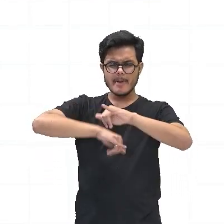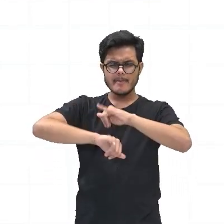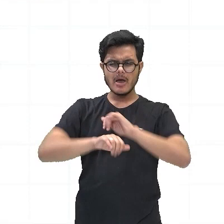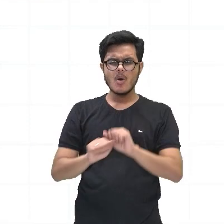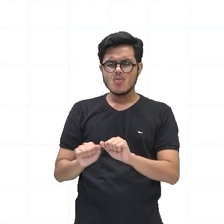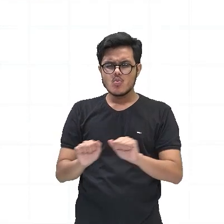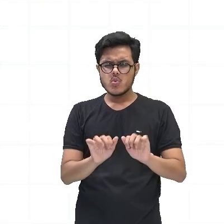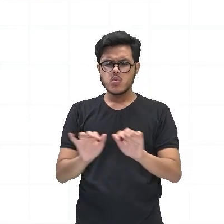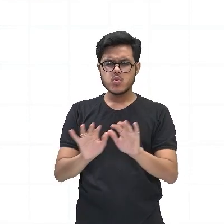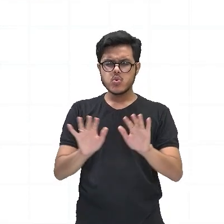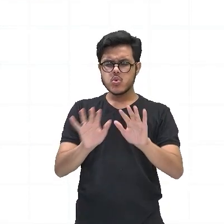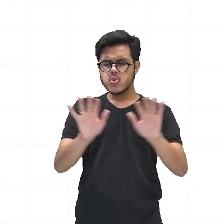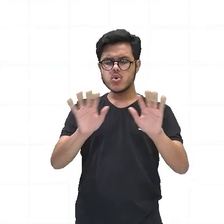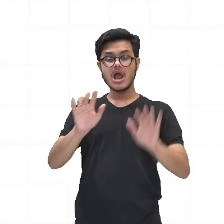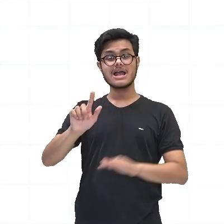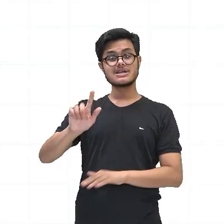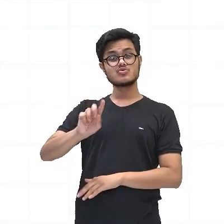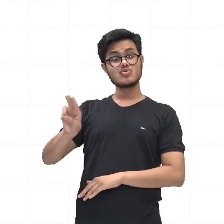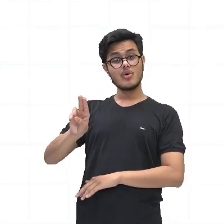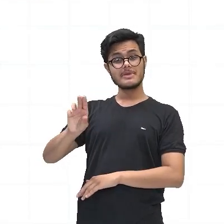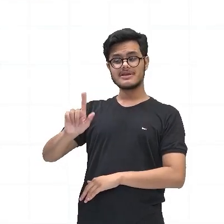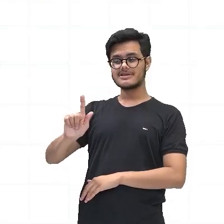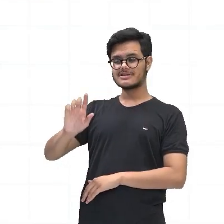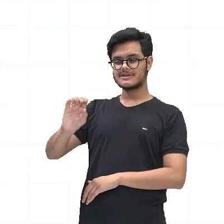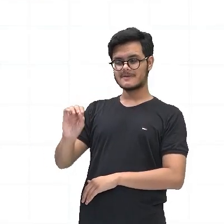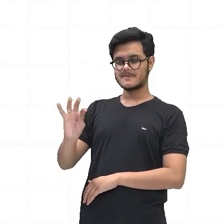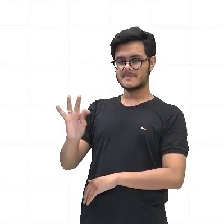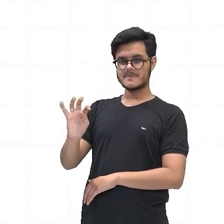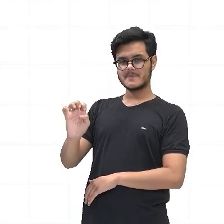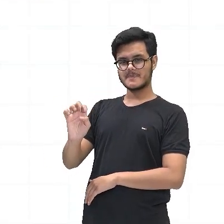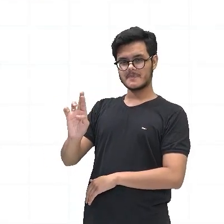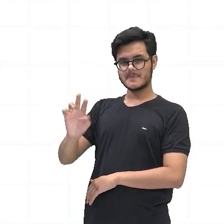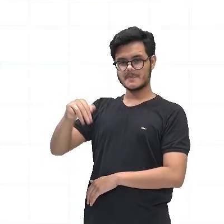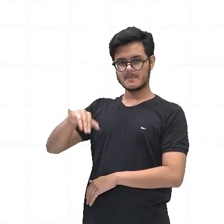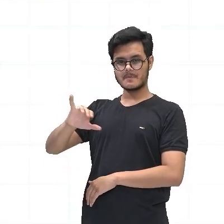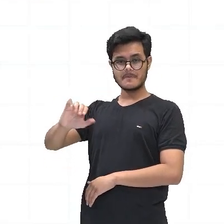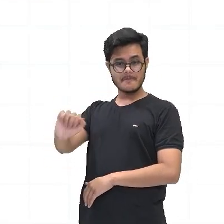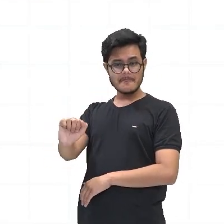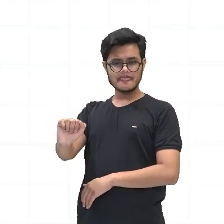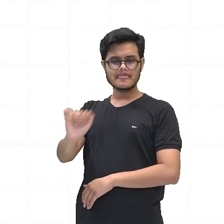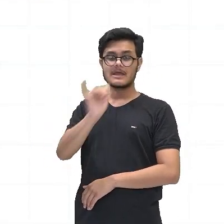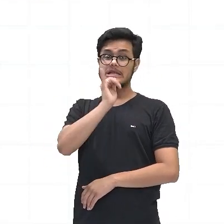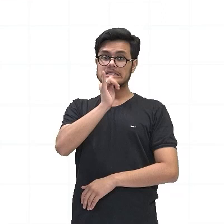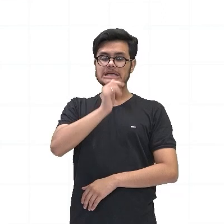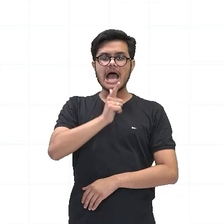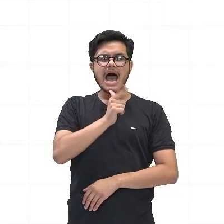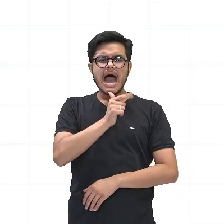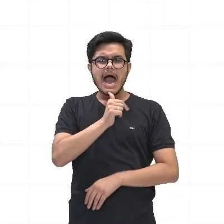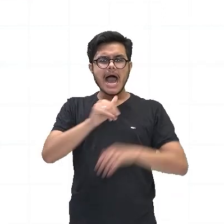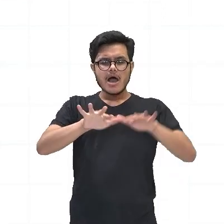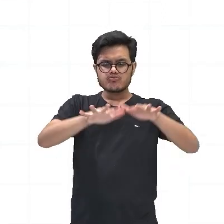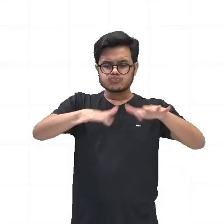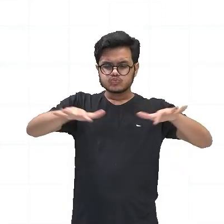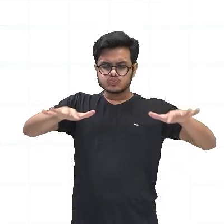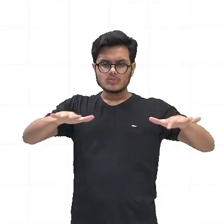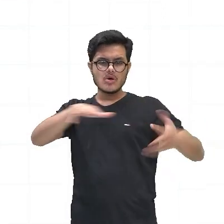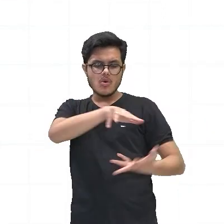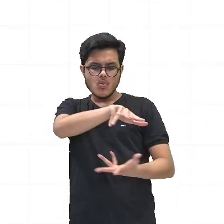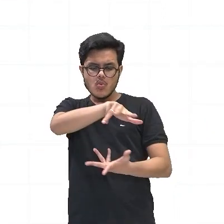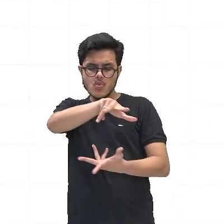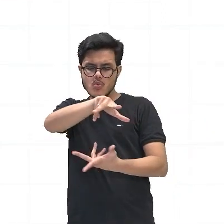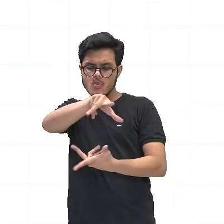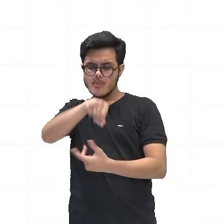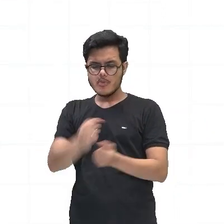energia geotérmica. Nessas usinas geotérmicas, o calor aquece a água que infiltra no solo e